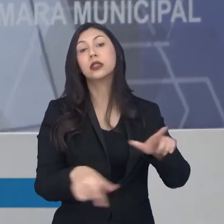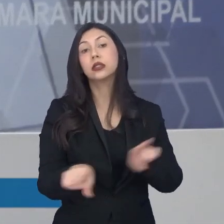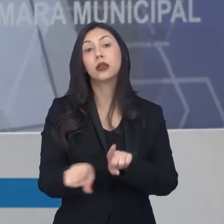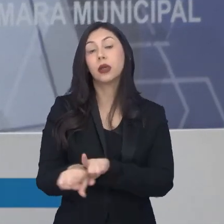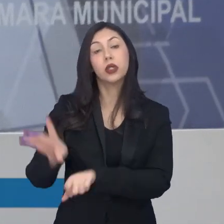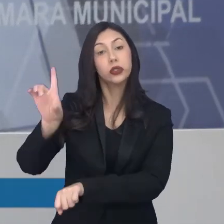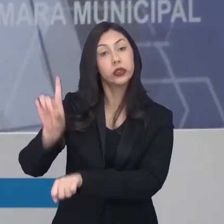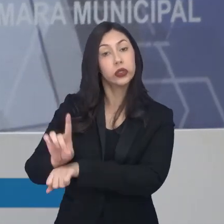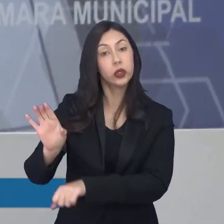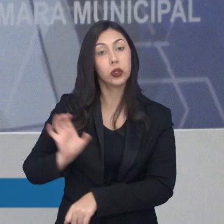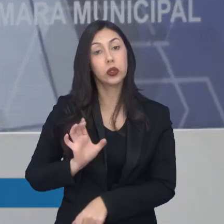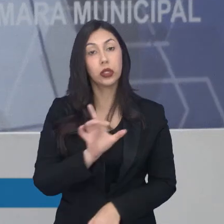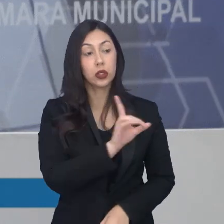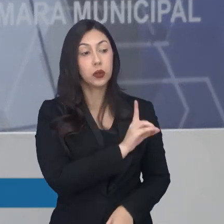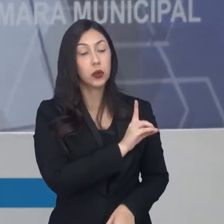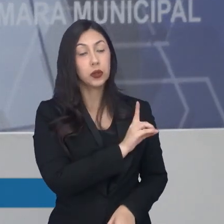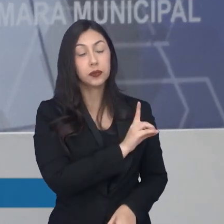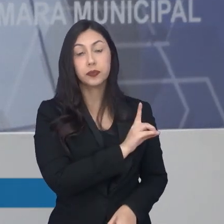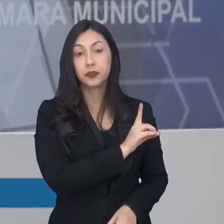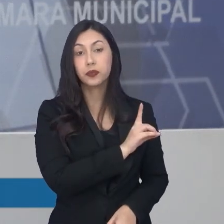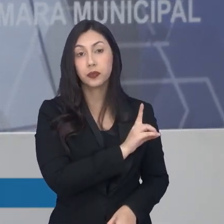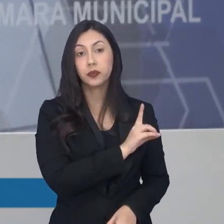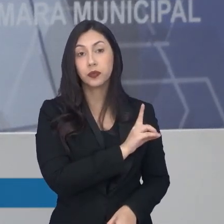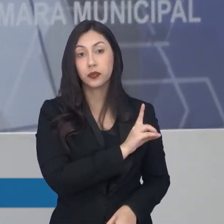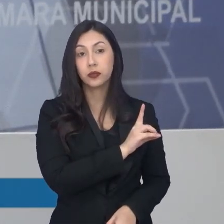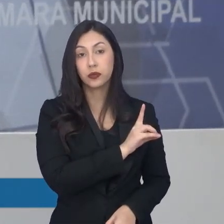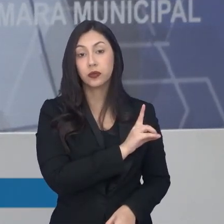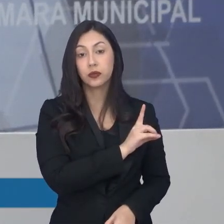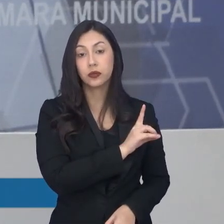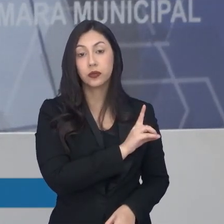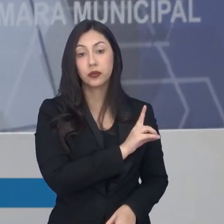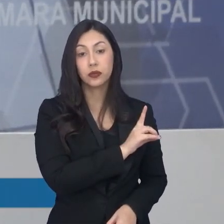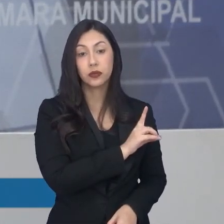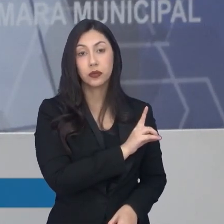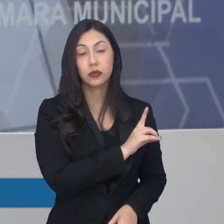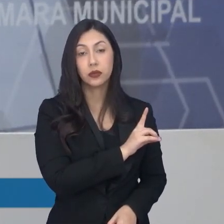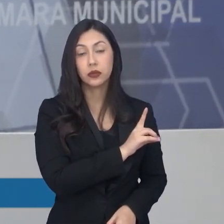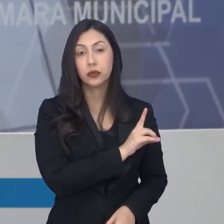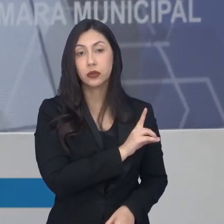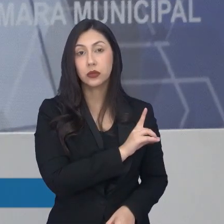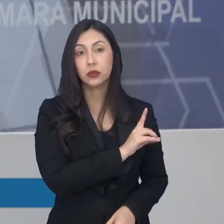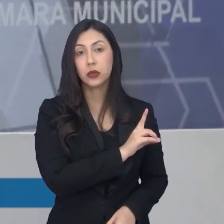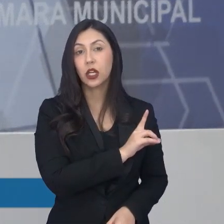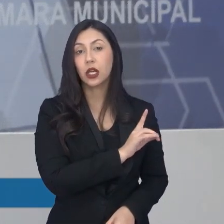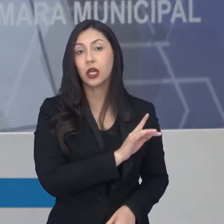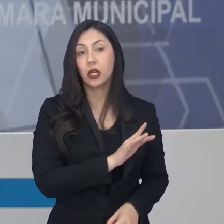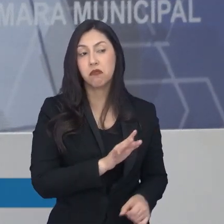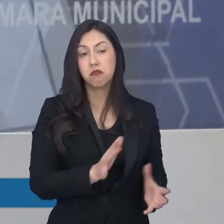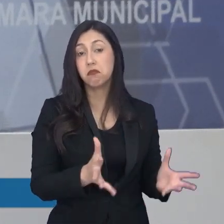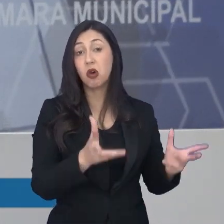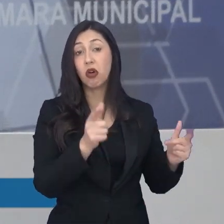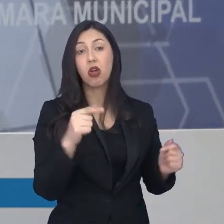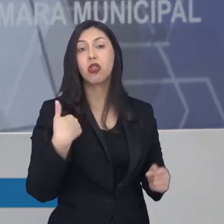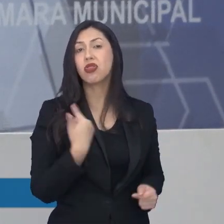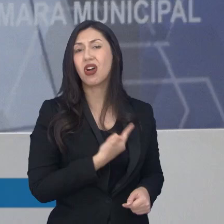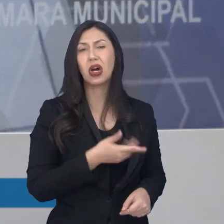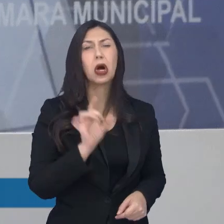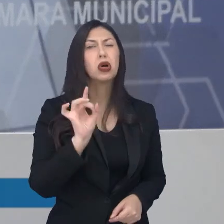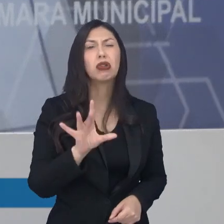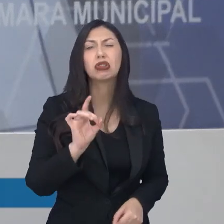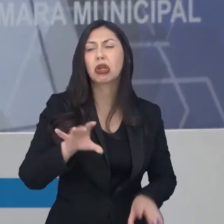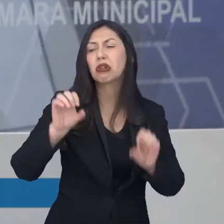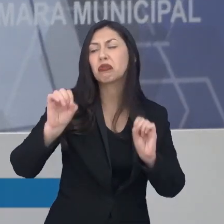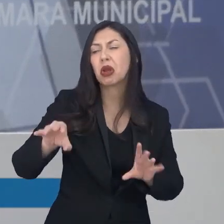e coordenador do curso, não nos propomos apenas em transmitir